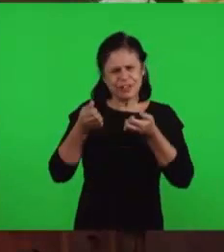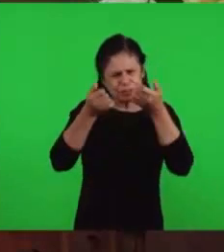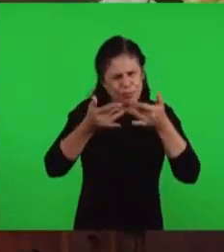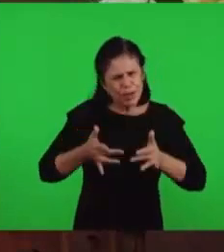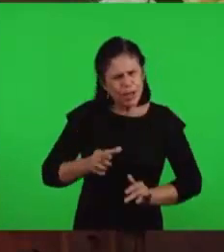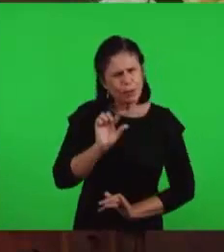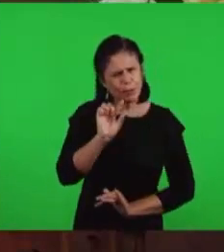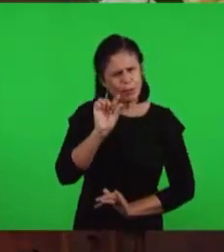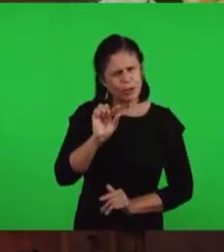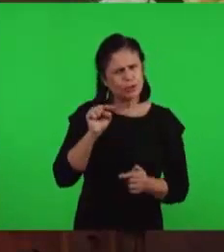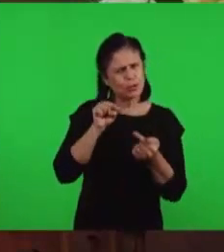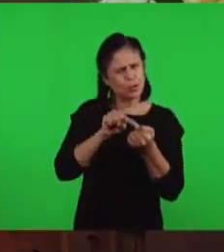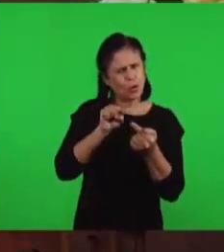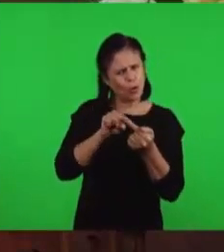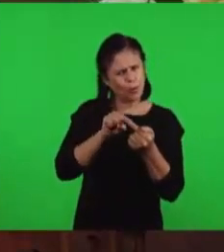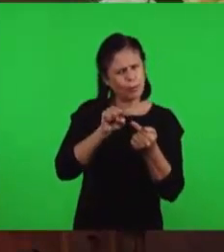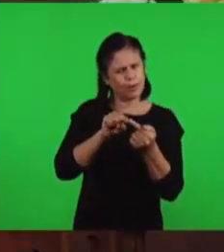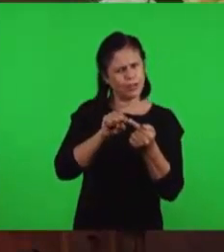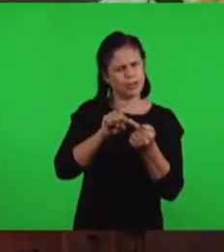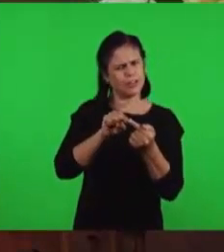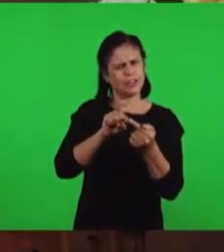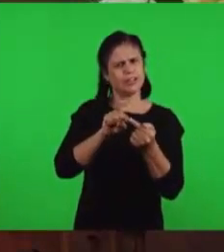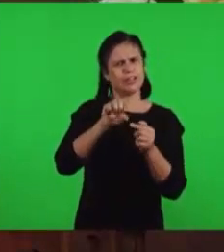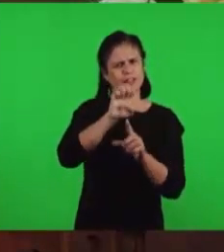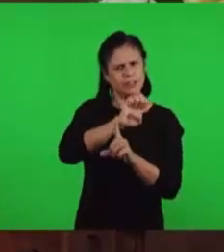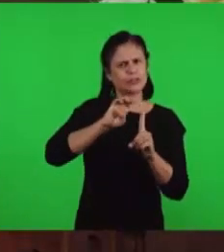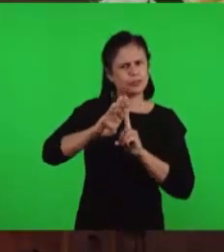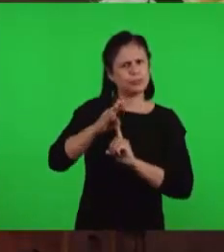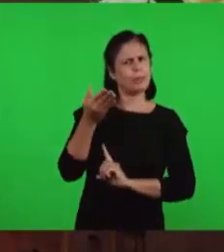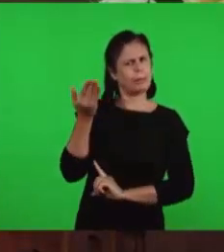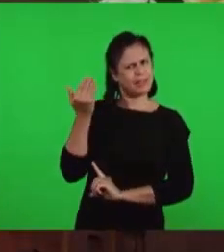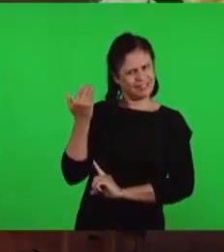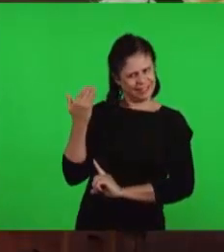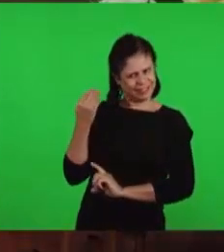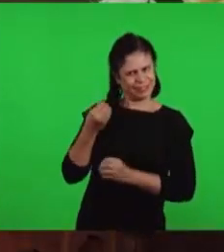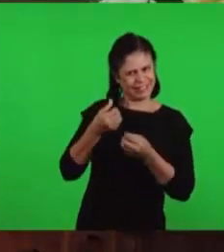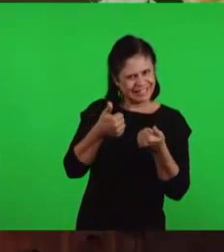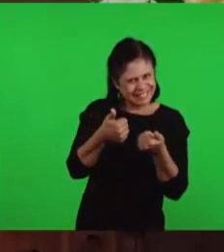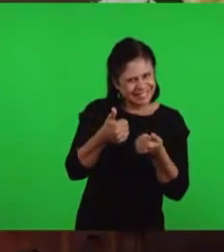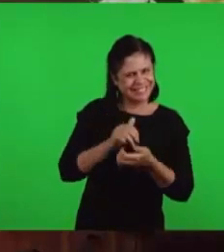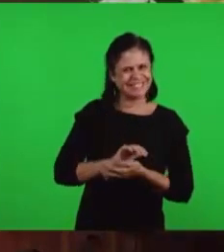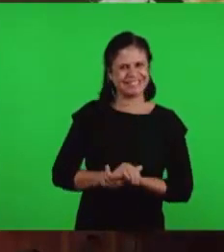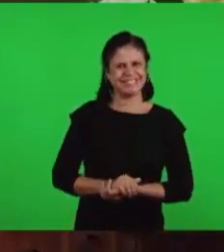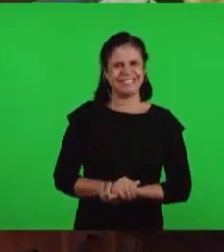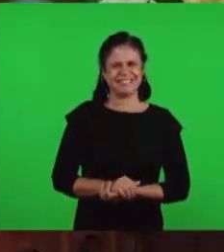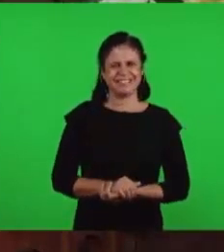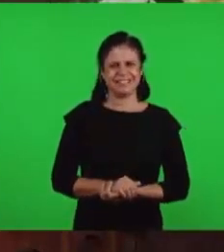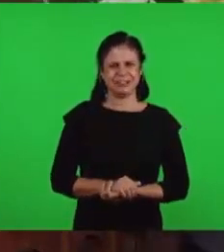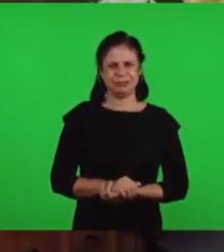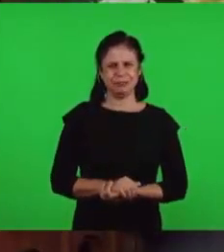relacionado a este assunto que foi nosso primeiro assunto da semana passada na última escola bíblica